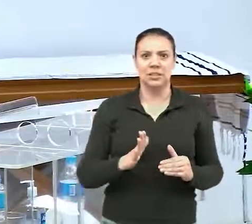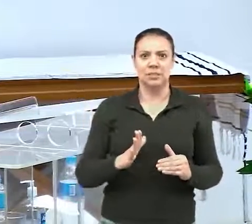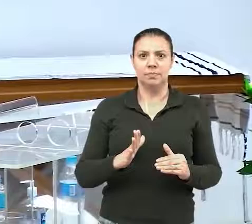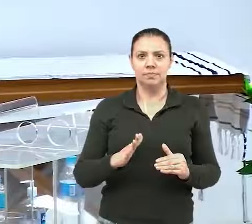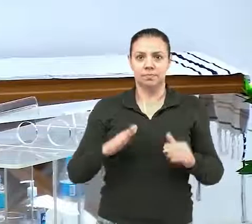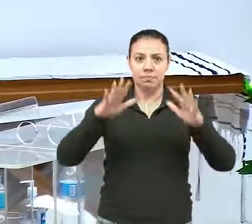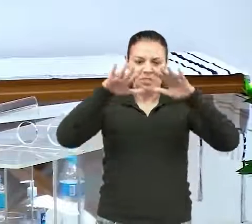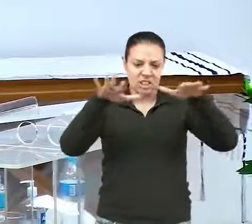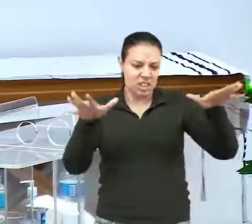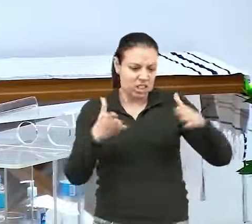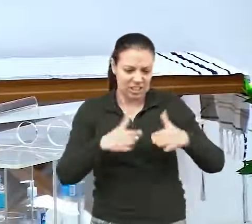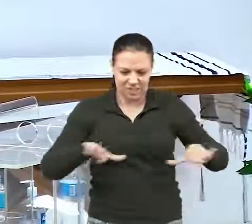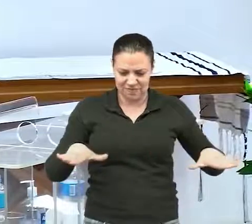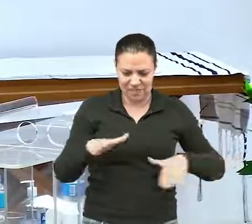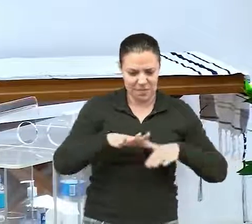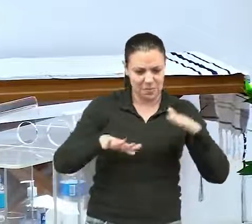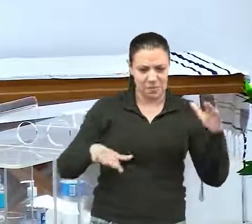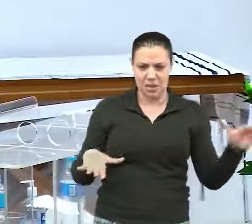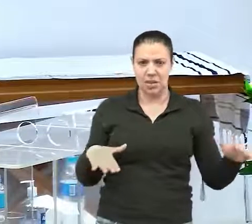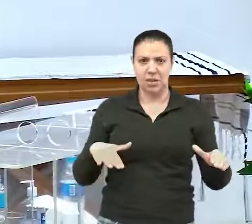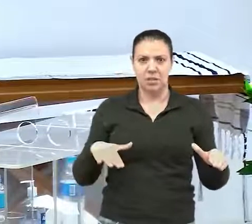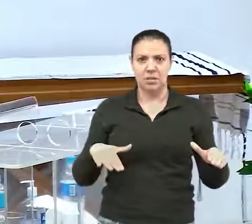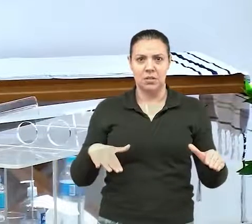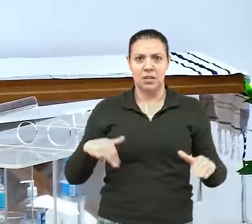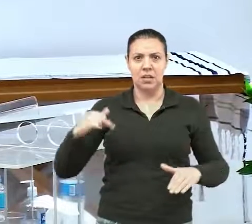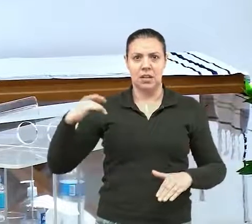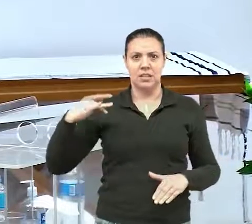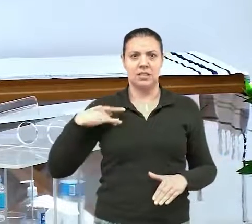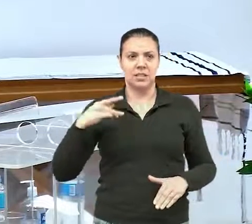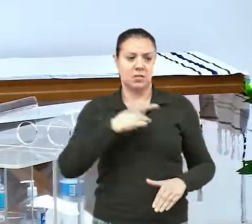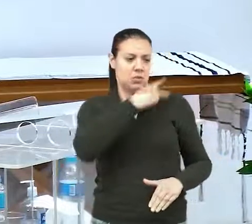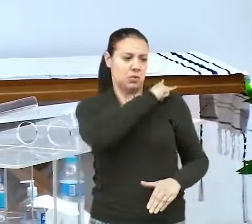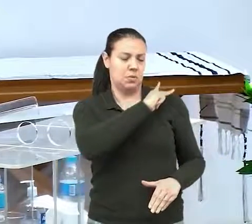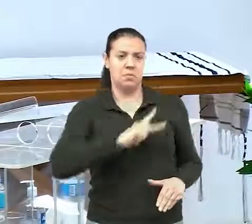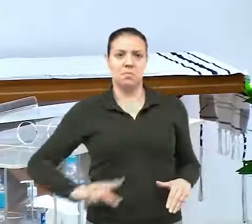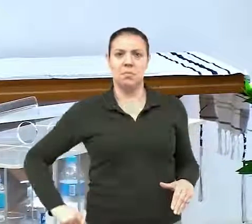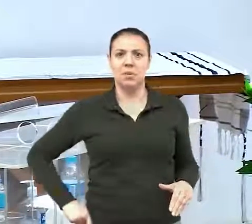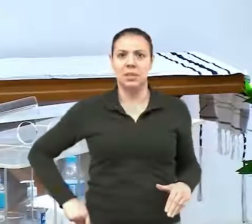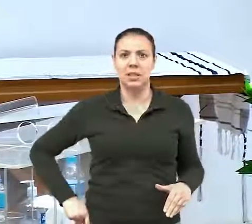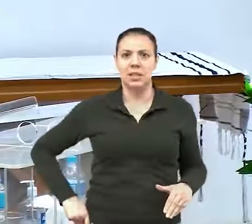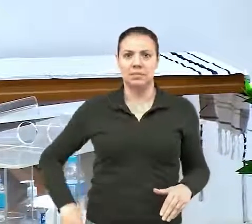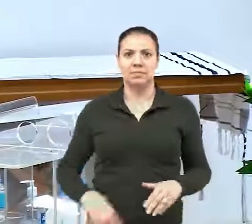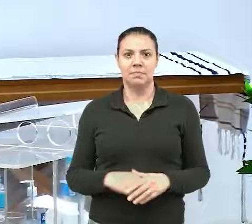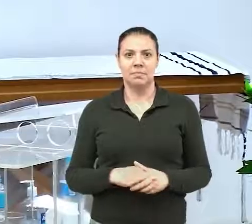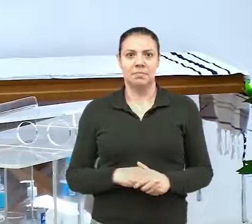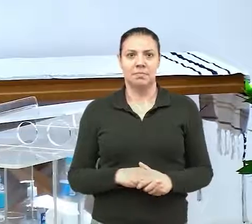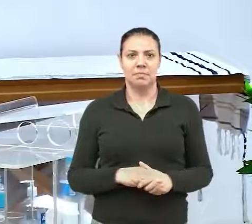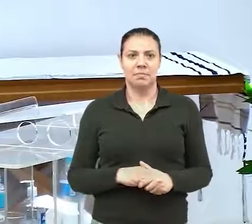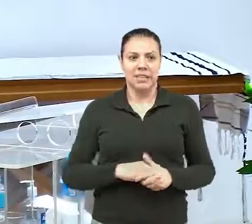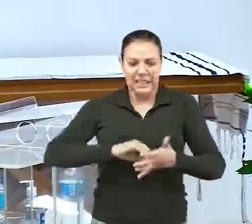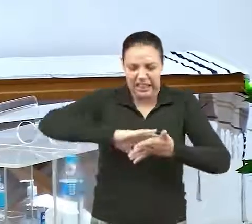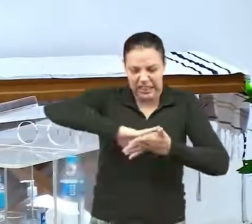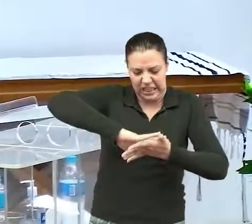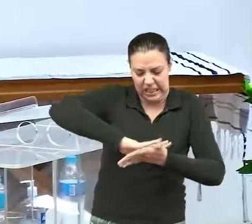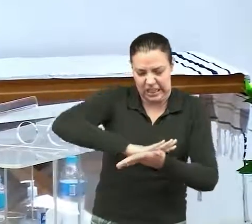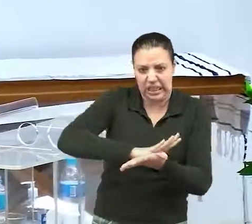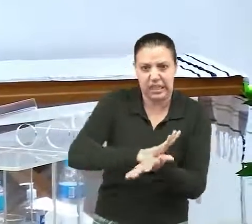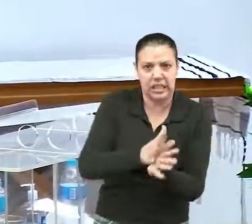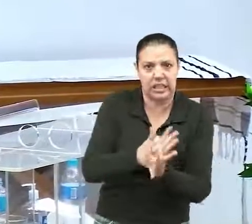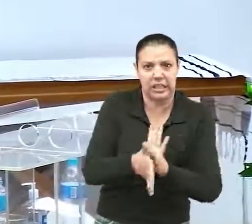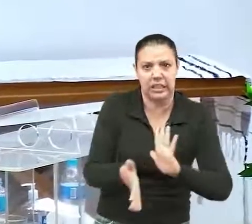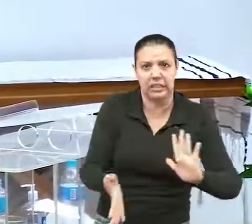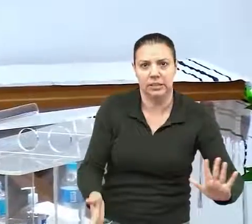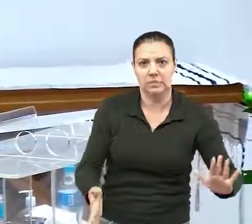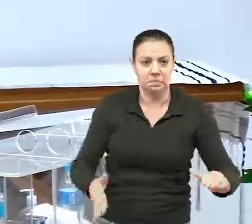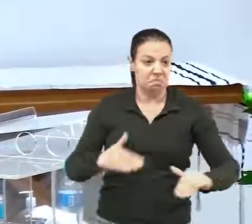desequilibrando o nosso sistema público de saúde, trazendo uma espécie de colapso